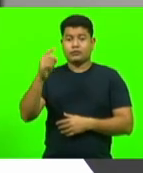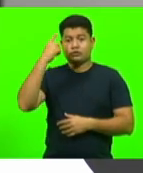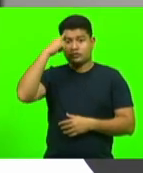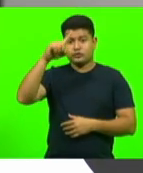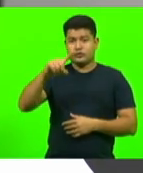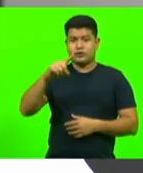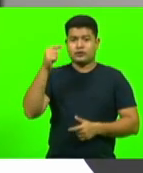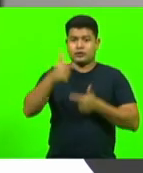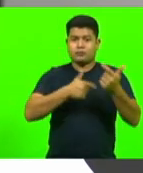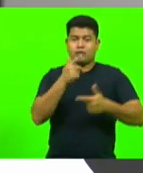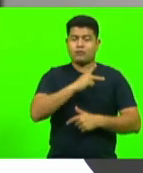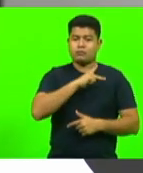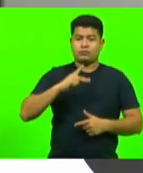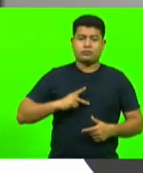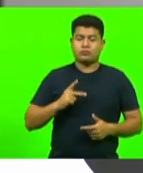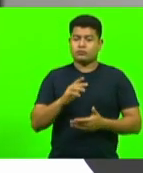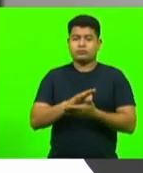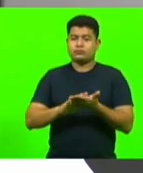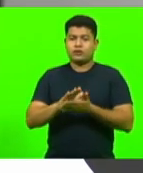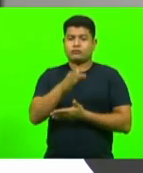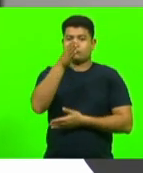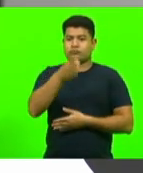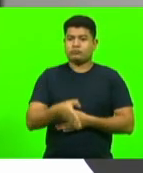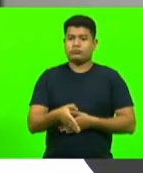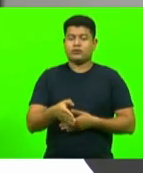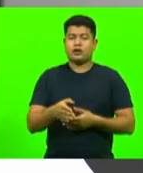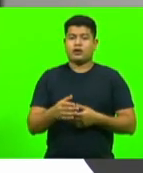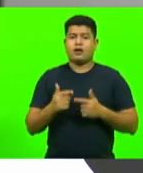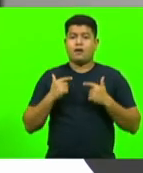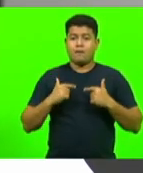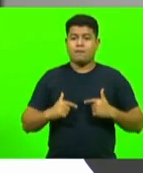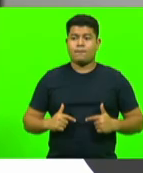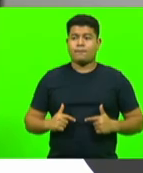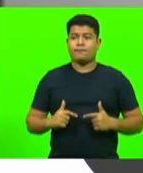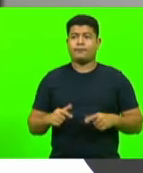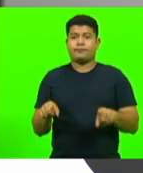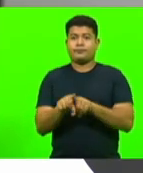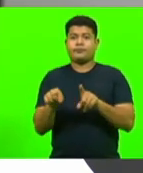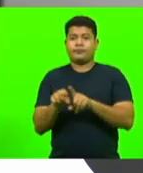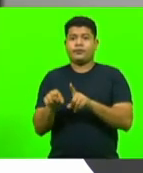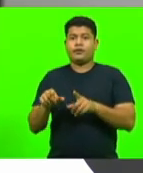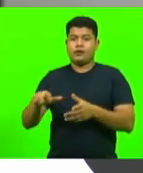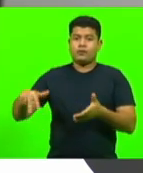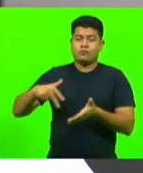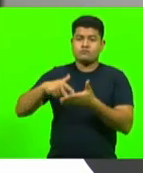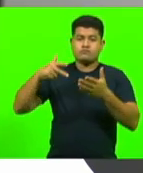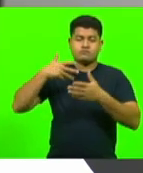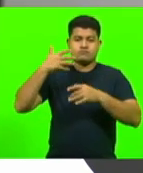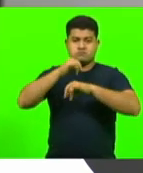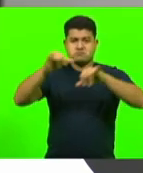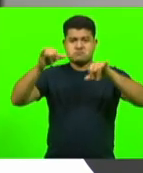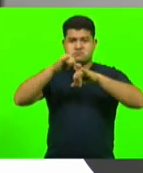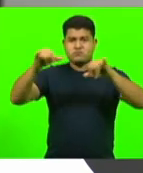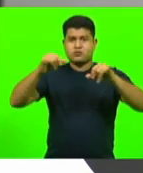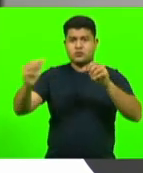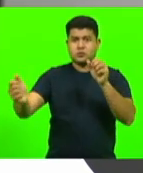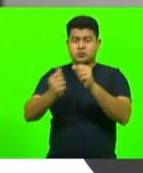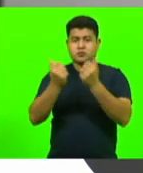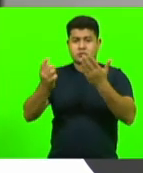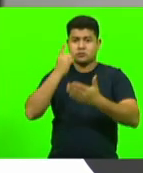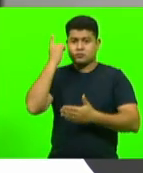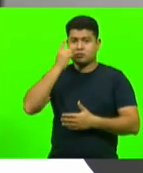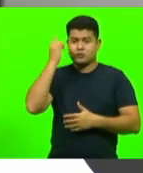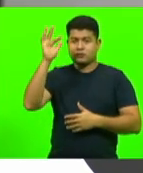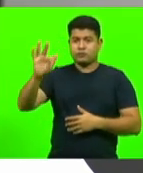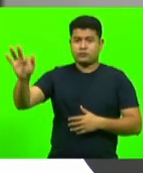pública ah e também é manifestações junto aos deputados federais